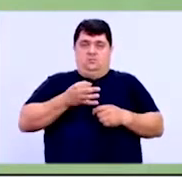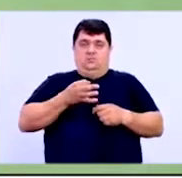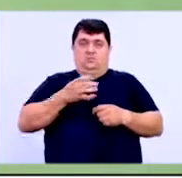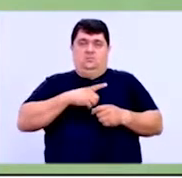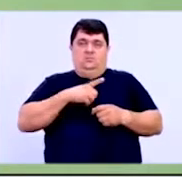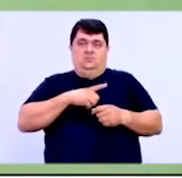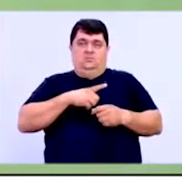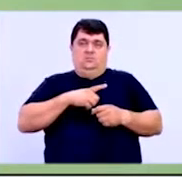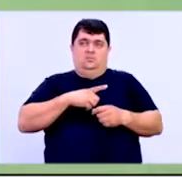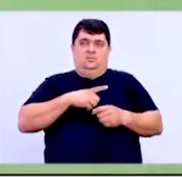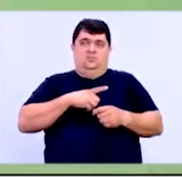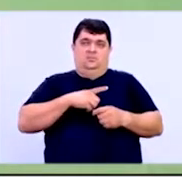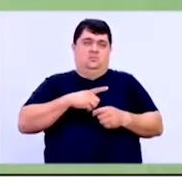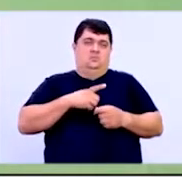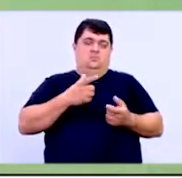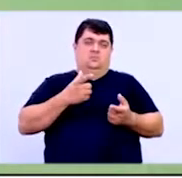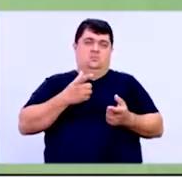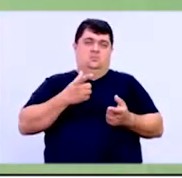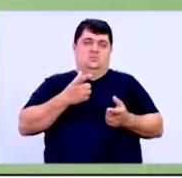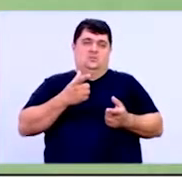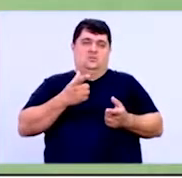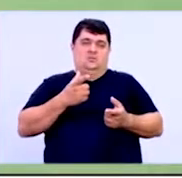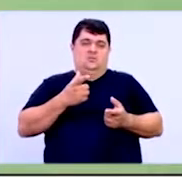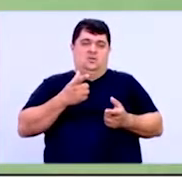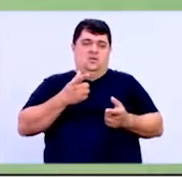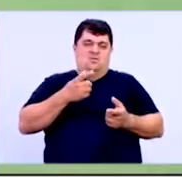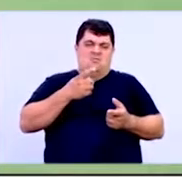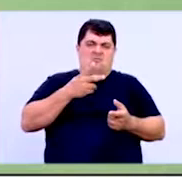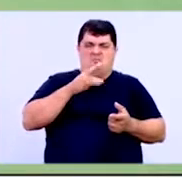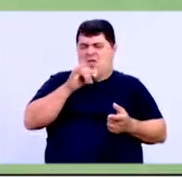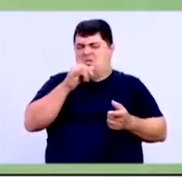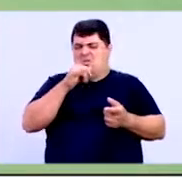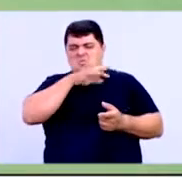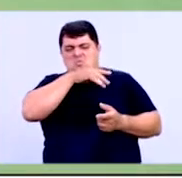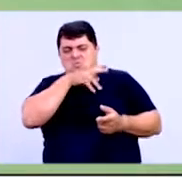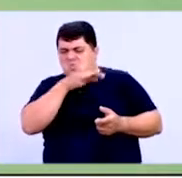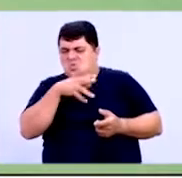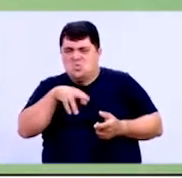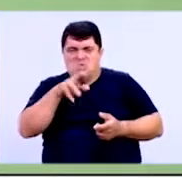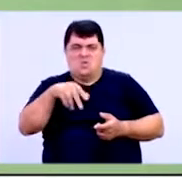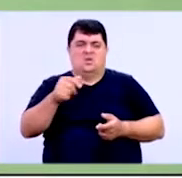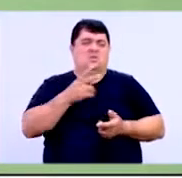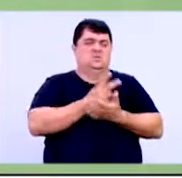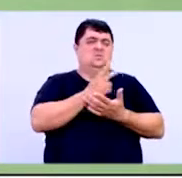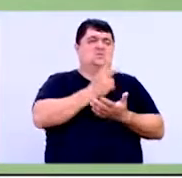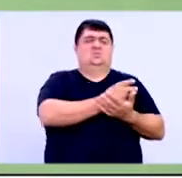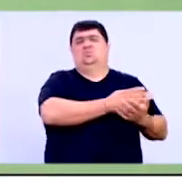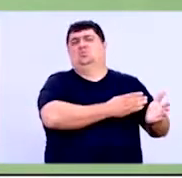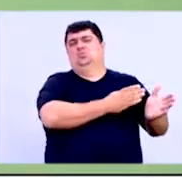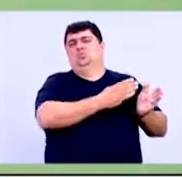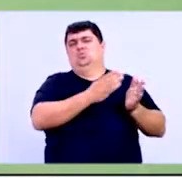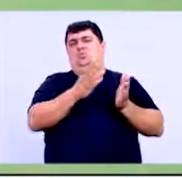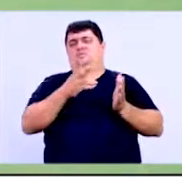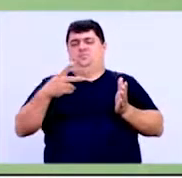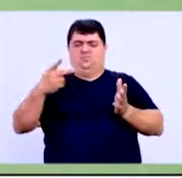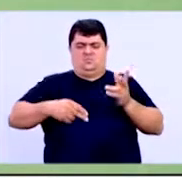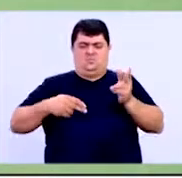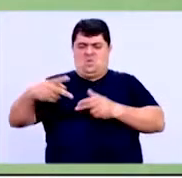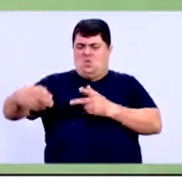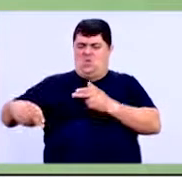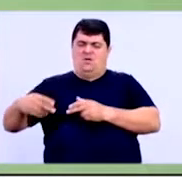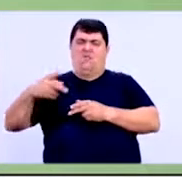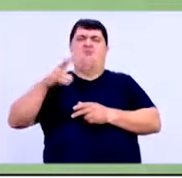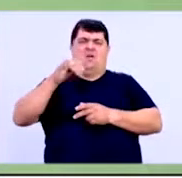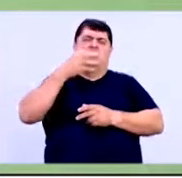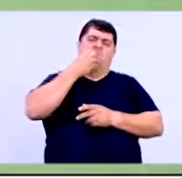imaginando, por exemplo, que a qualidade do meu produto não vai afetar, né? O meu consumo, às vezes a gente corta, vai cortar na qualidade do produto. Isso é um